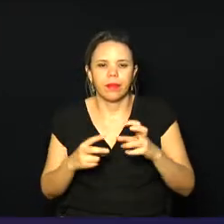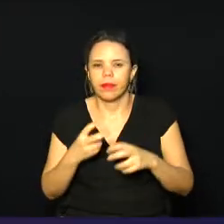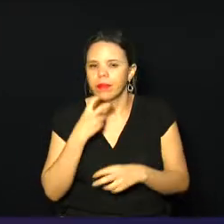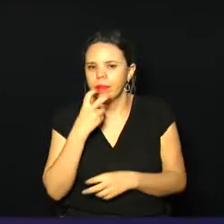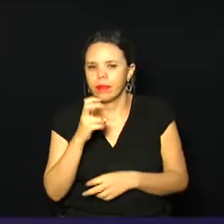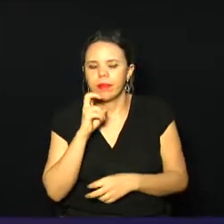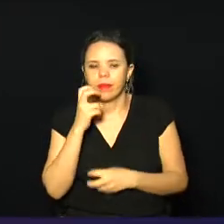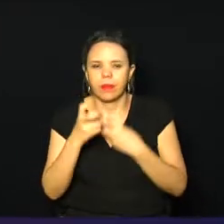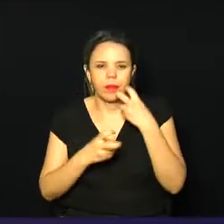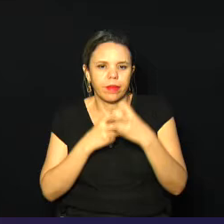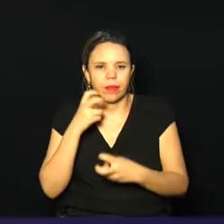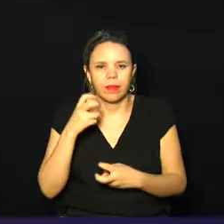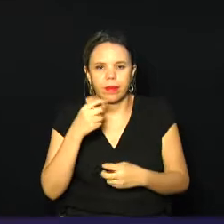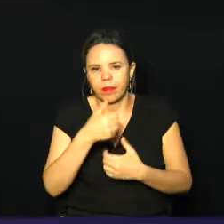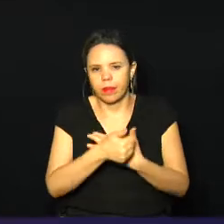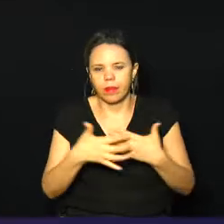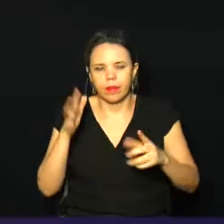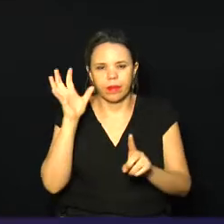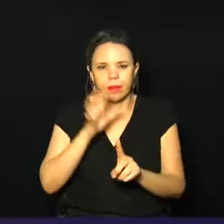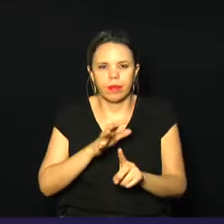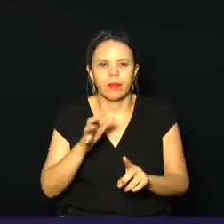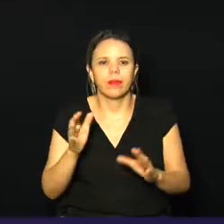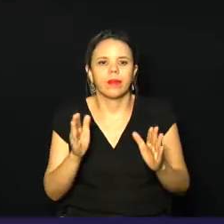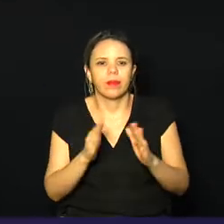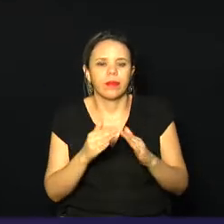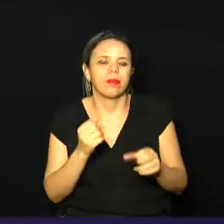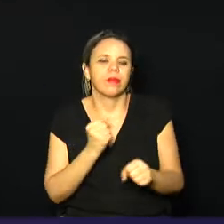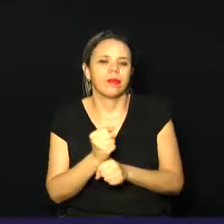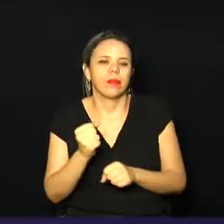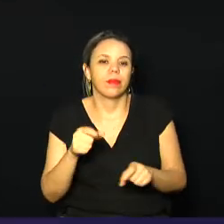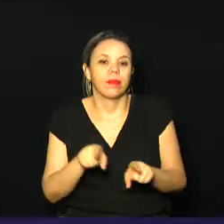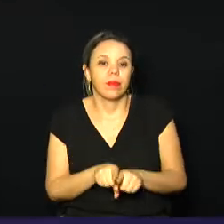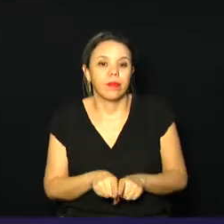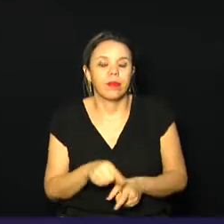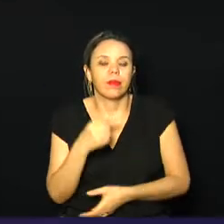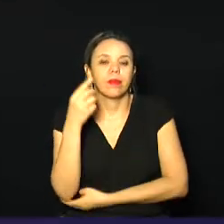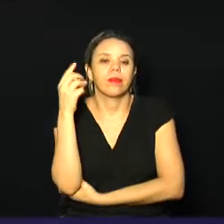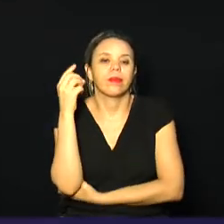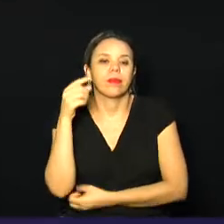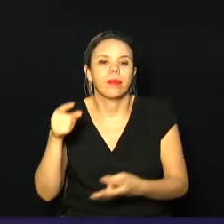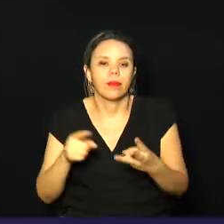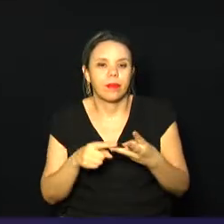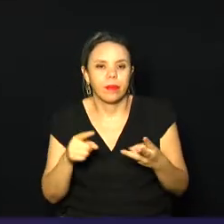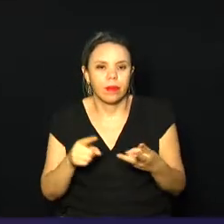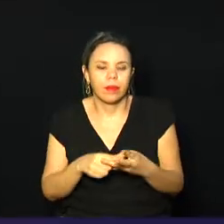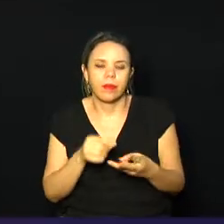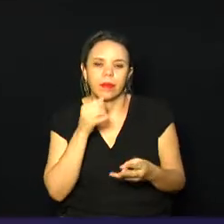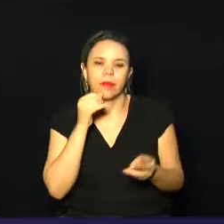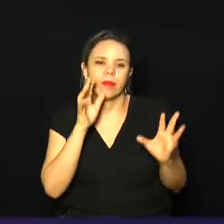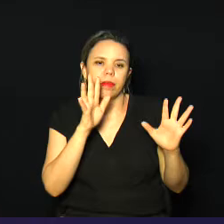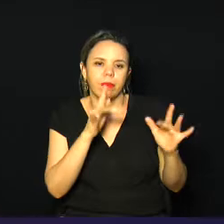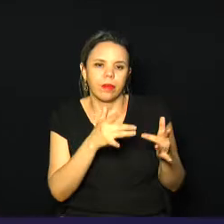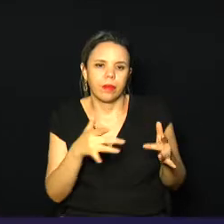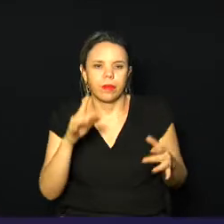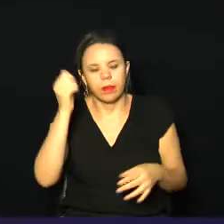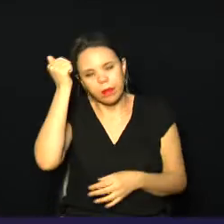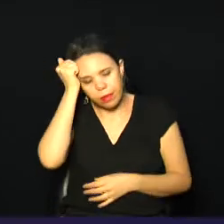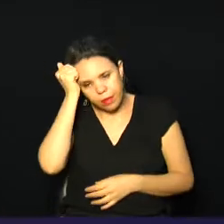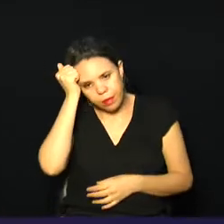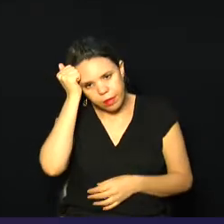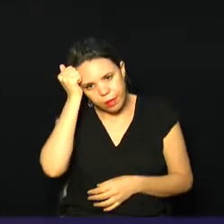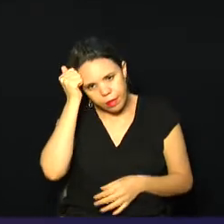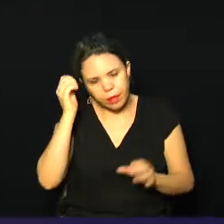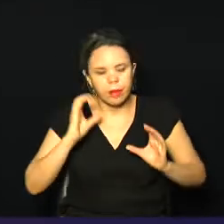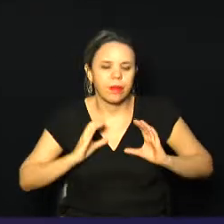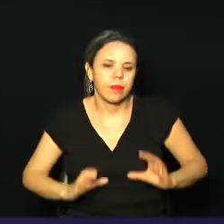verbais, físicos, morais, patrimoniais. E o terceiro que a gente fala é a chamada lua de mel, né? De arrependimento, de